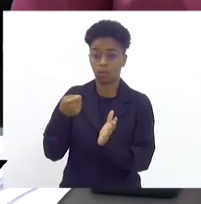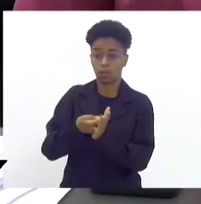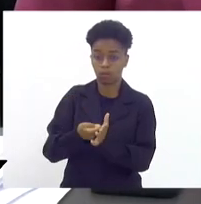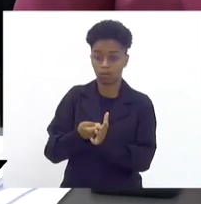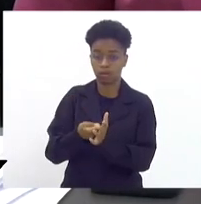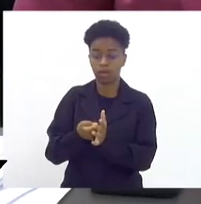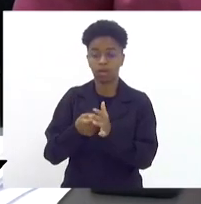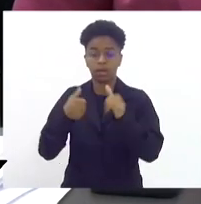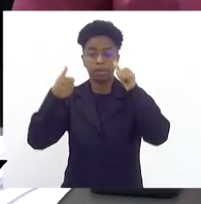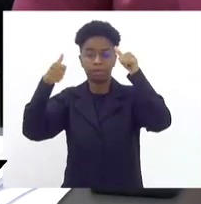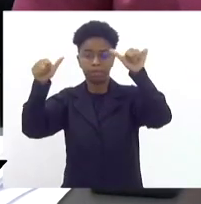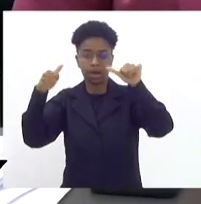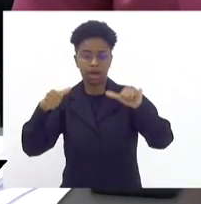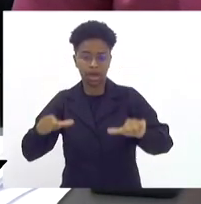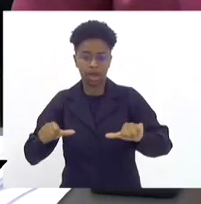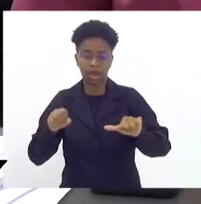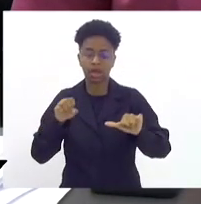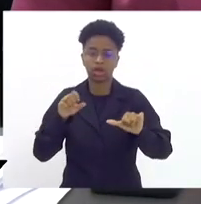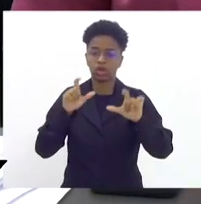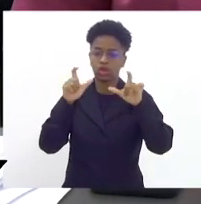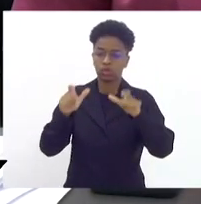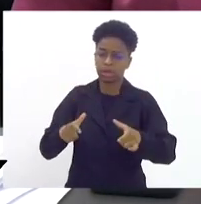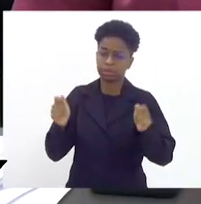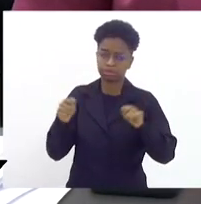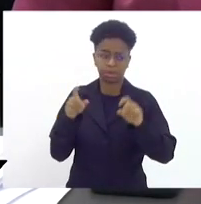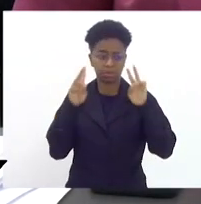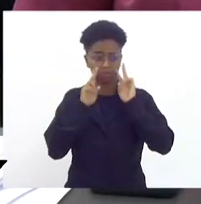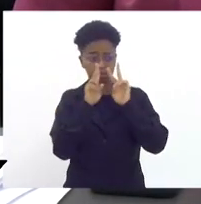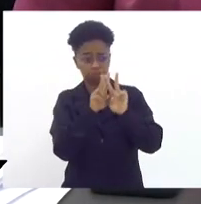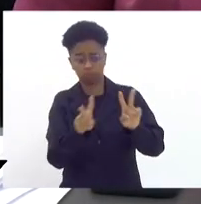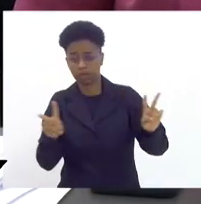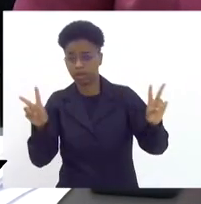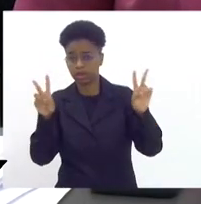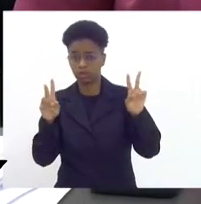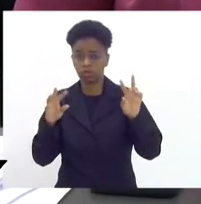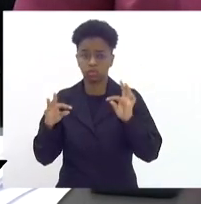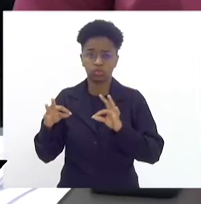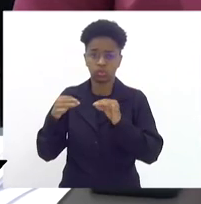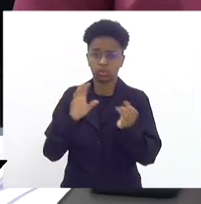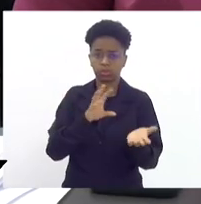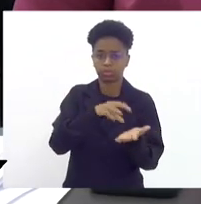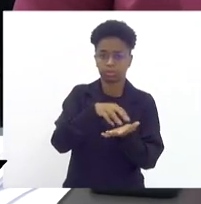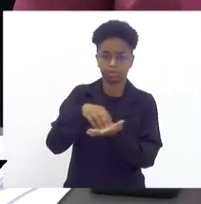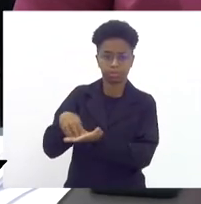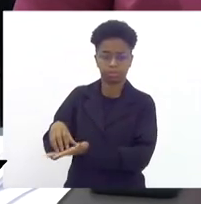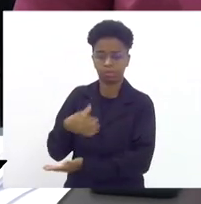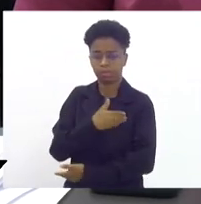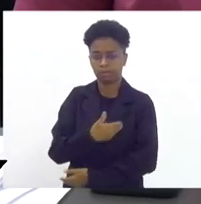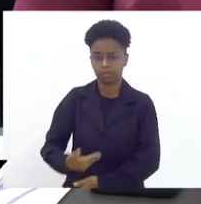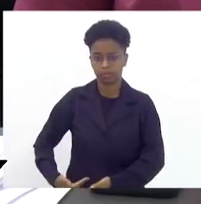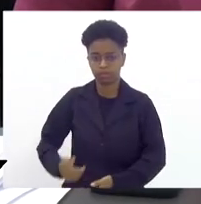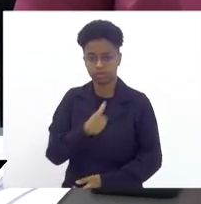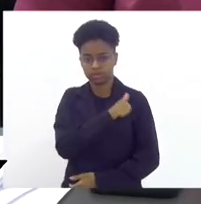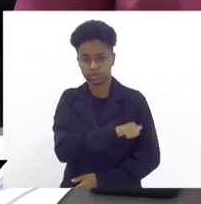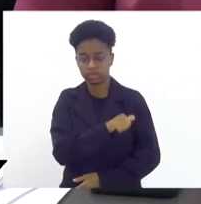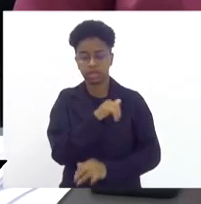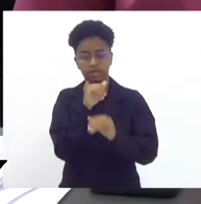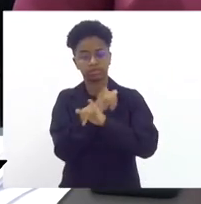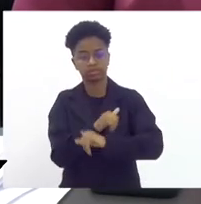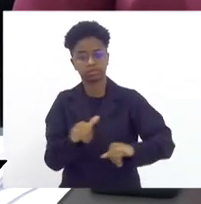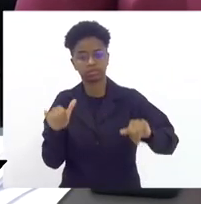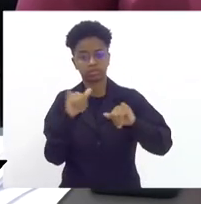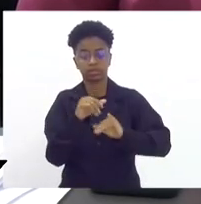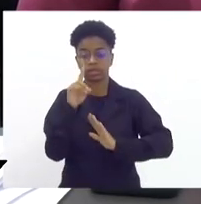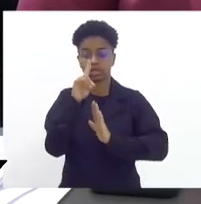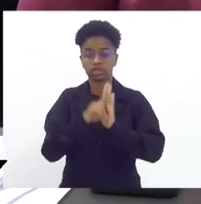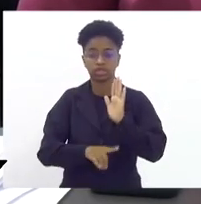de placas ou cartazes em locais visíveis de fácil acesso em todos os órgãos públicos do Rio de Janeiro para divulgar o direito à